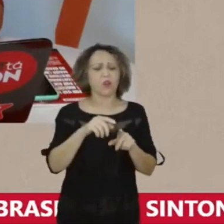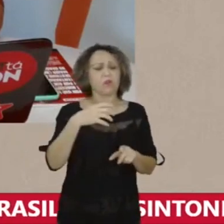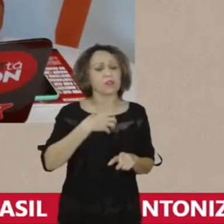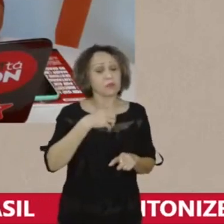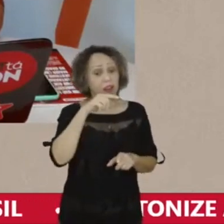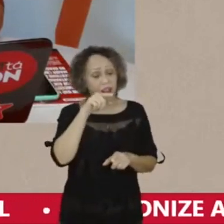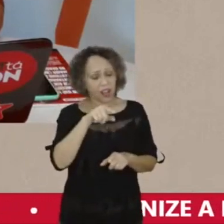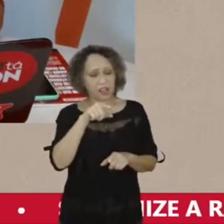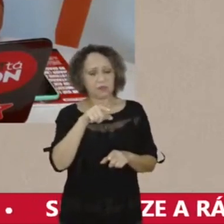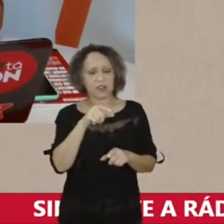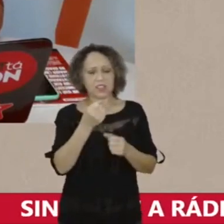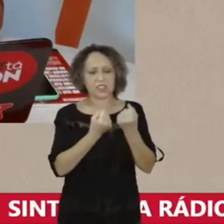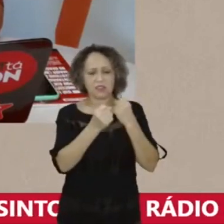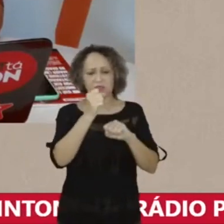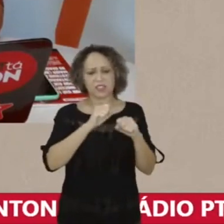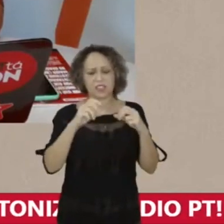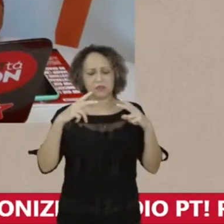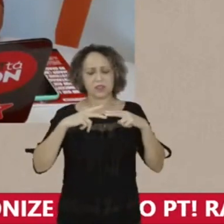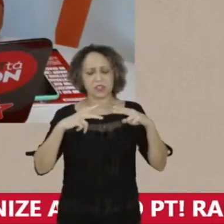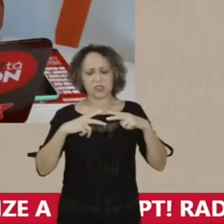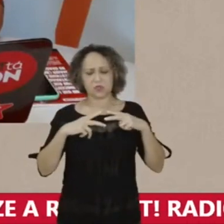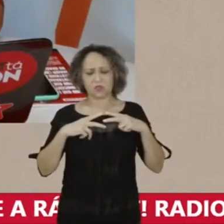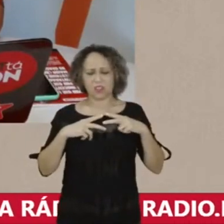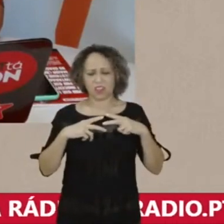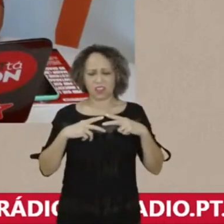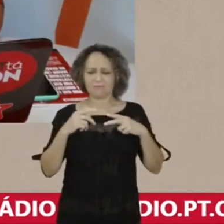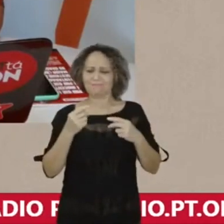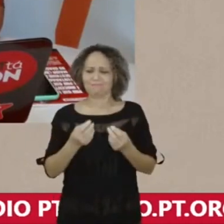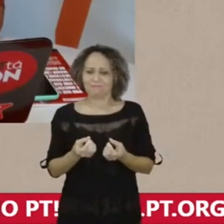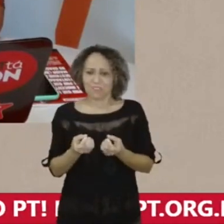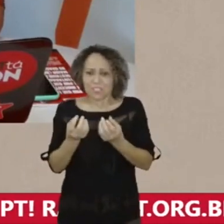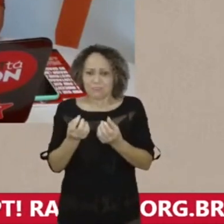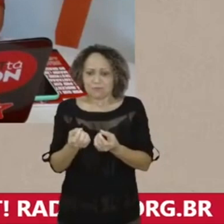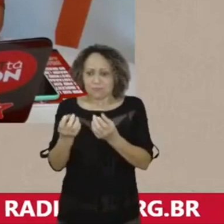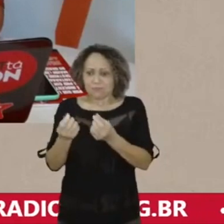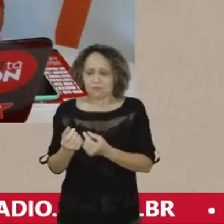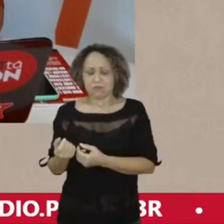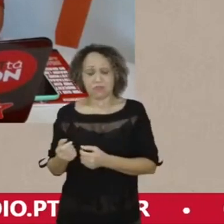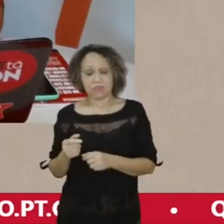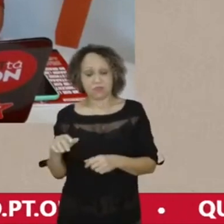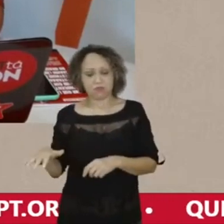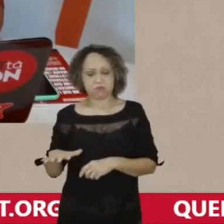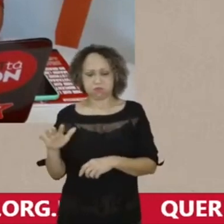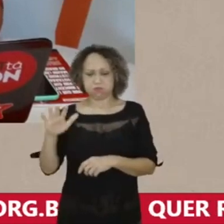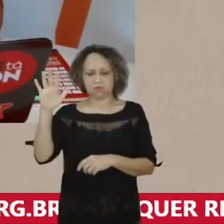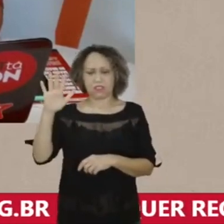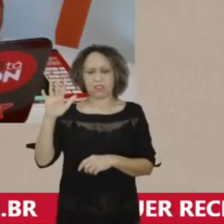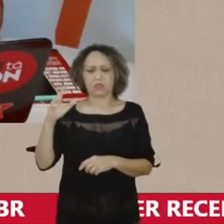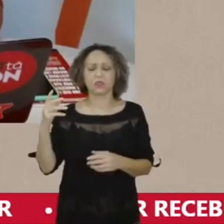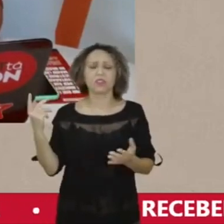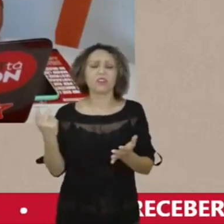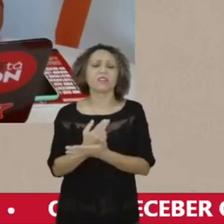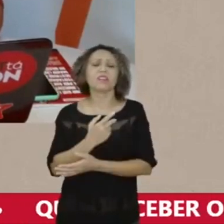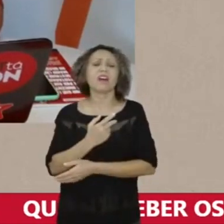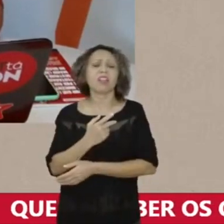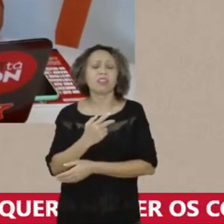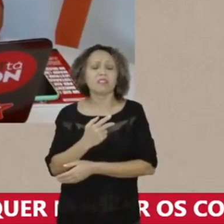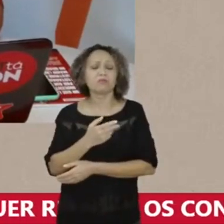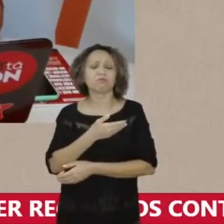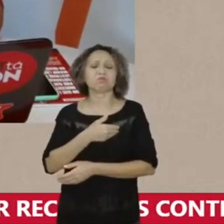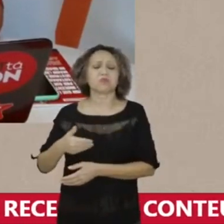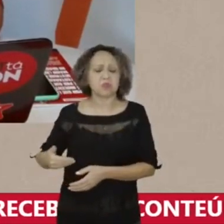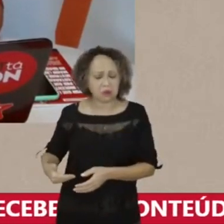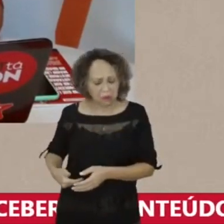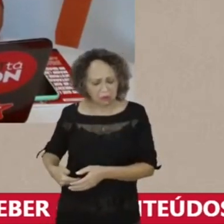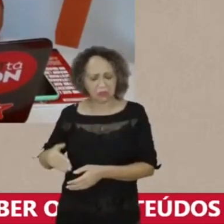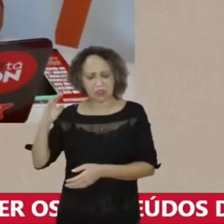elevados do país para determinados derivados. Então, o que a gente vê, ao contrário, é um equívoco de um programa de governo que apostou no fatiamento